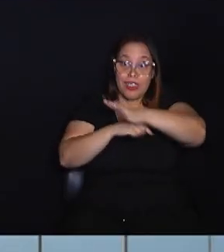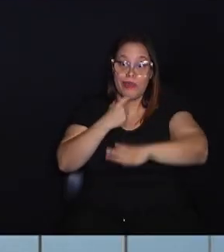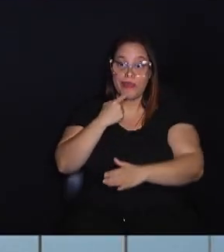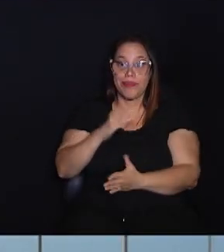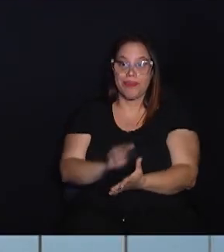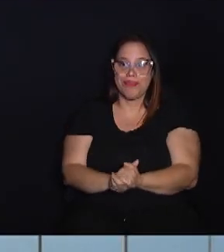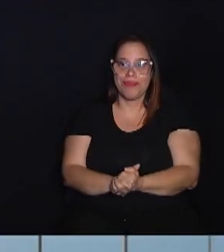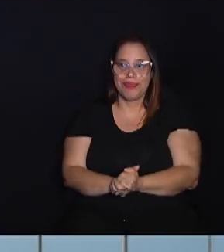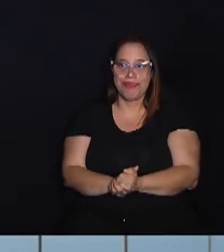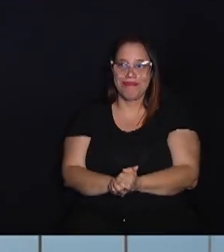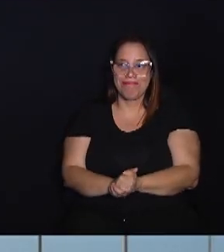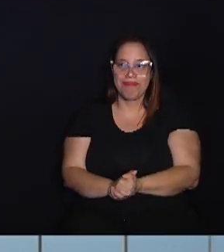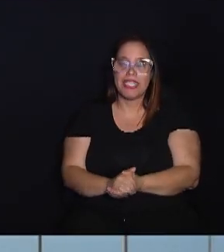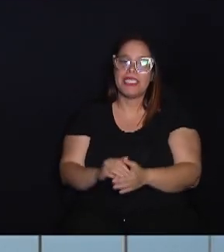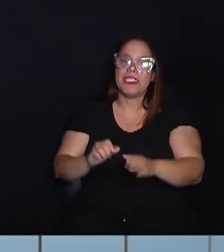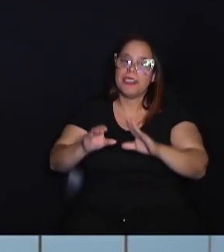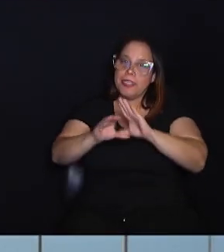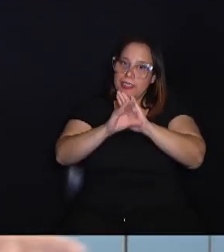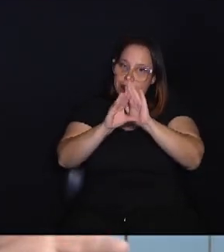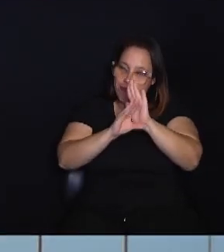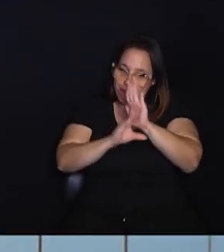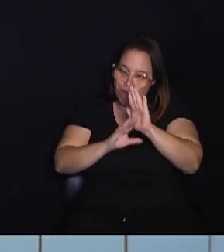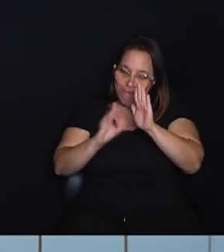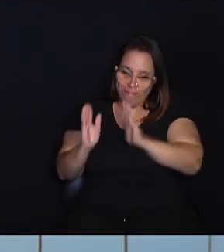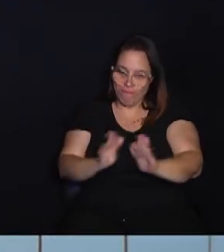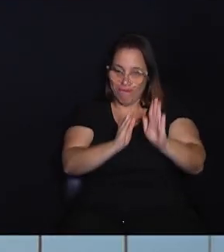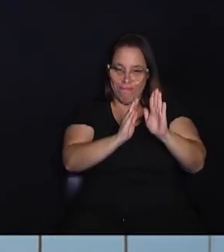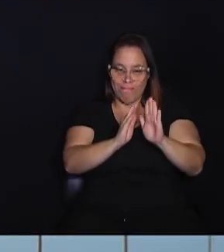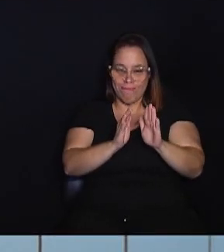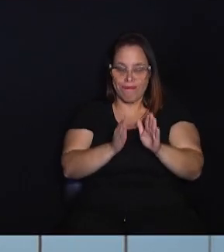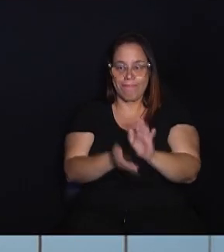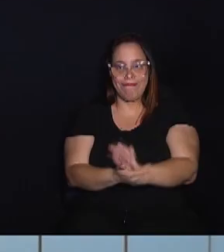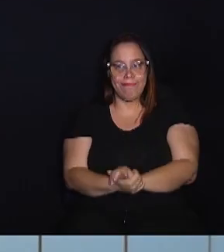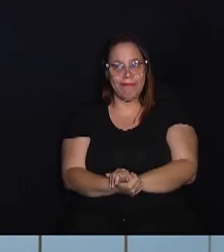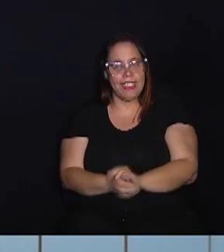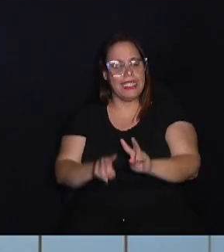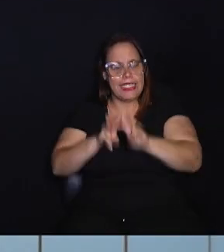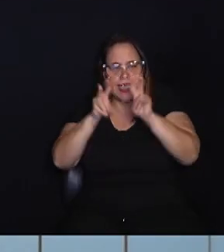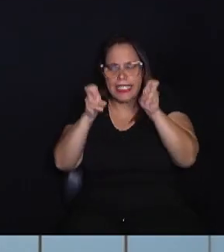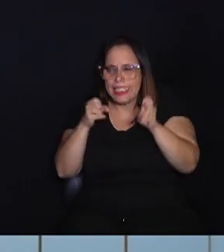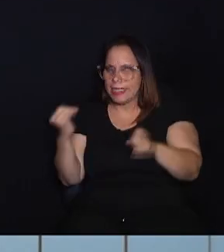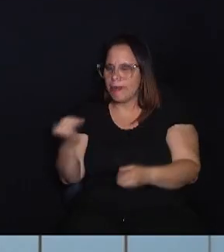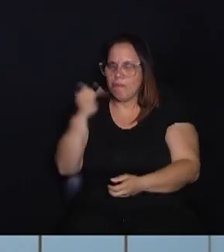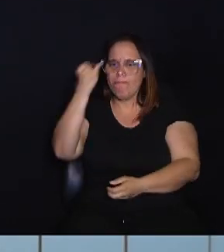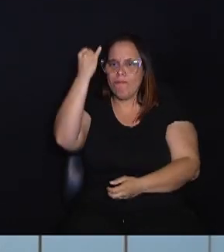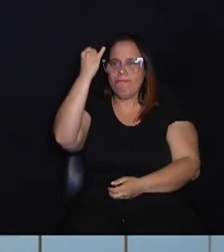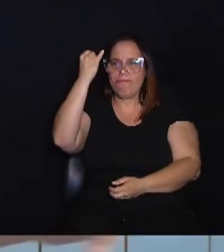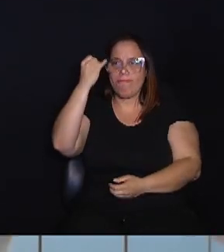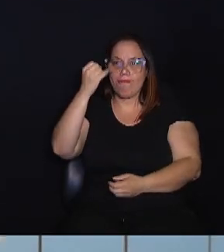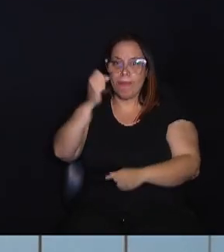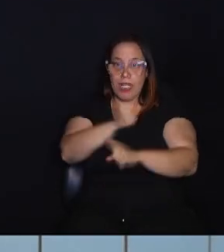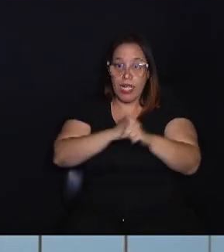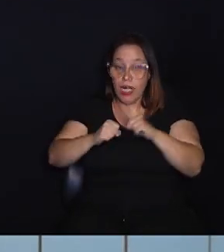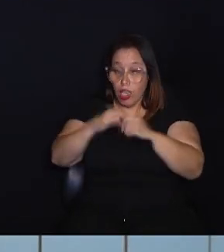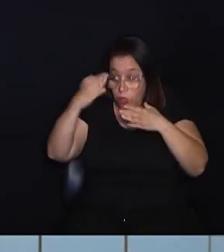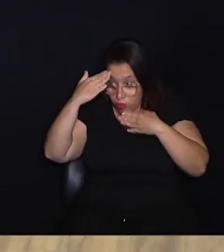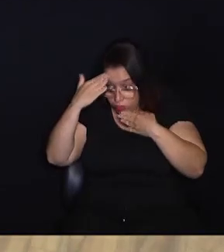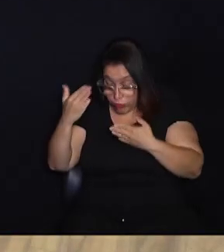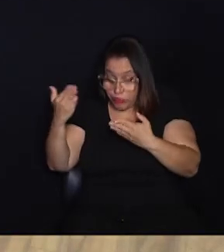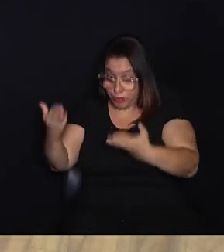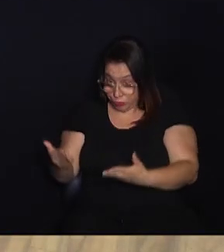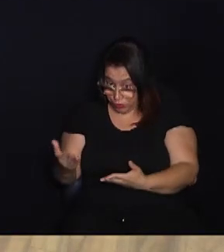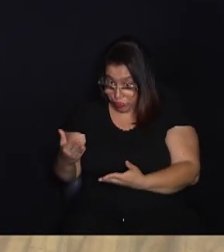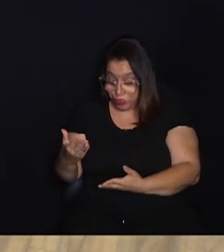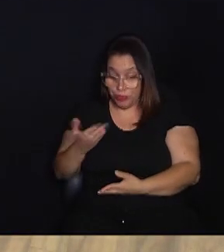mais esse programa Questão de Ordem, que tem trazido temas importantes de interesse da sociedade. Agradecer a participação